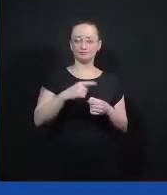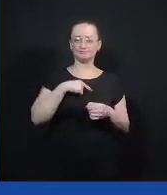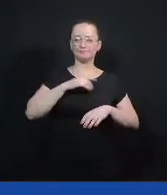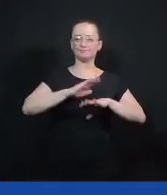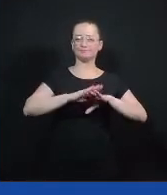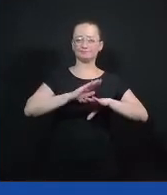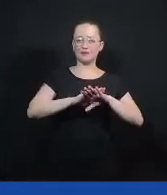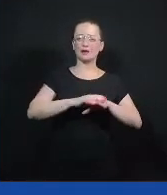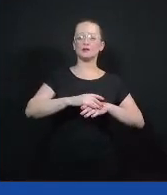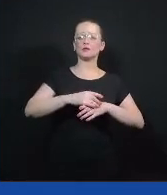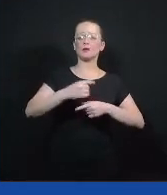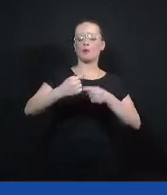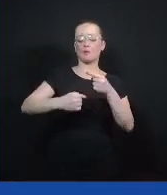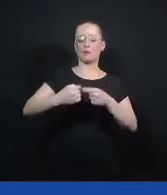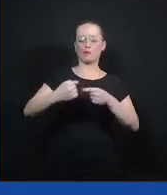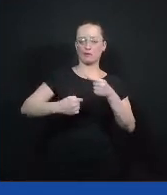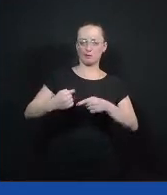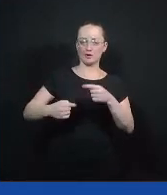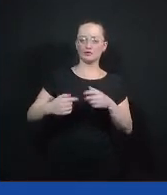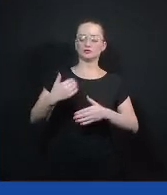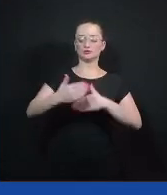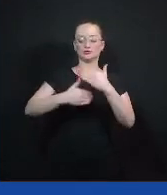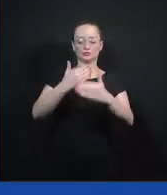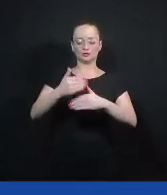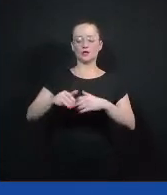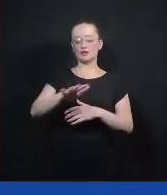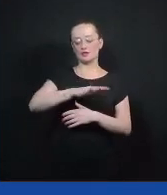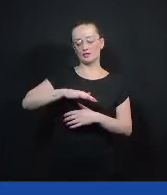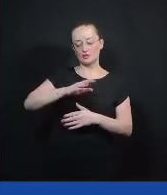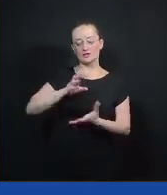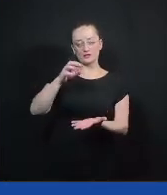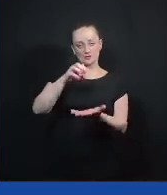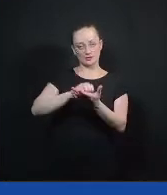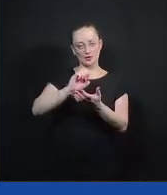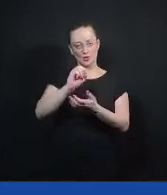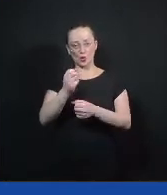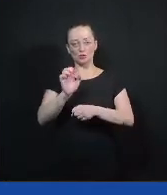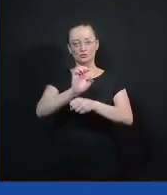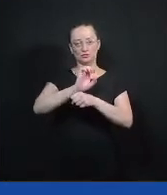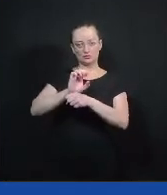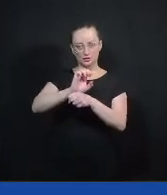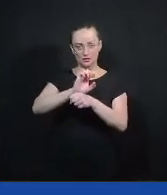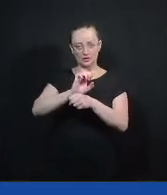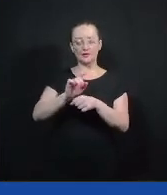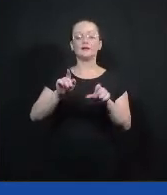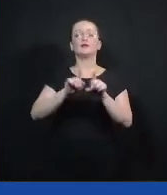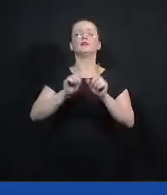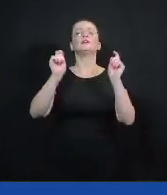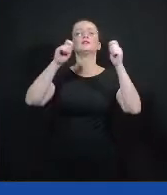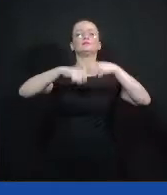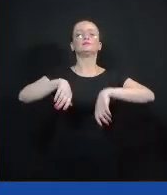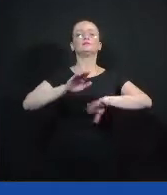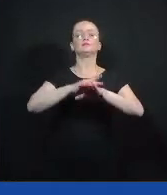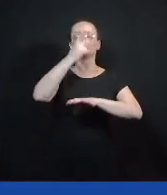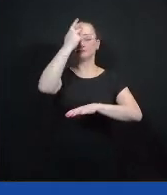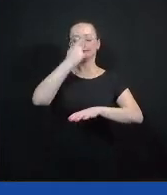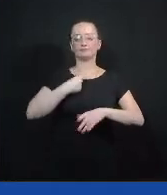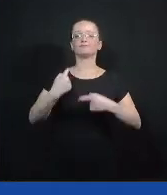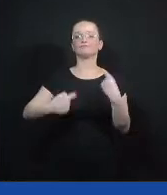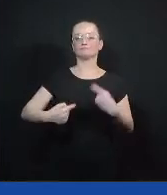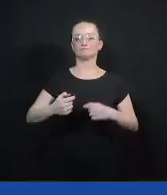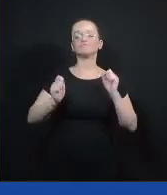executam políticas que são desenvolvidas no nível central ou estadual, mas eles também podem formular suas próprias políticas.